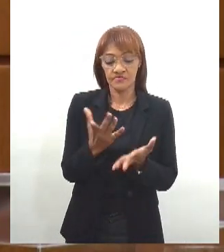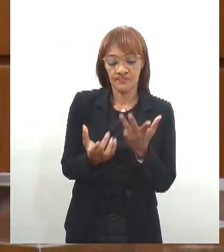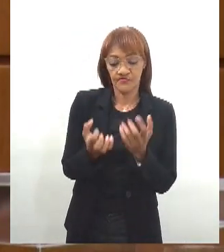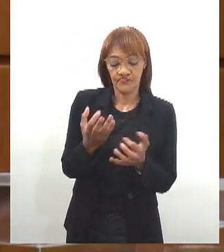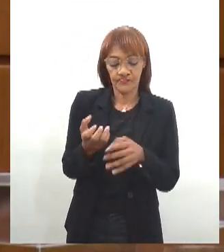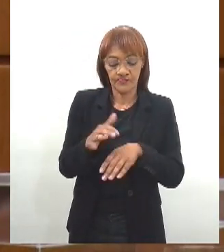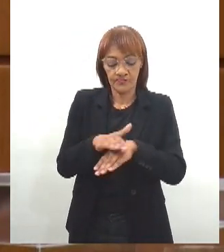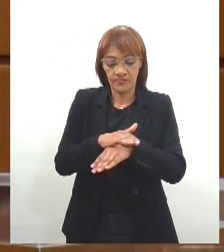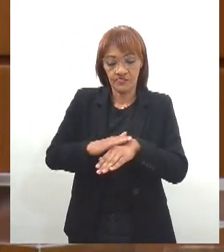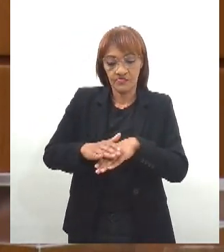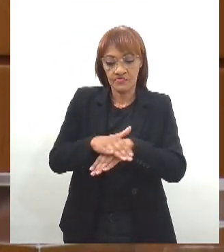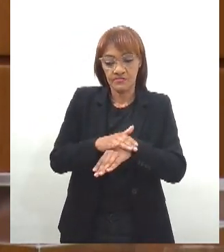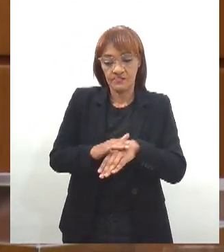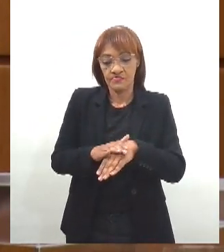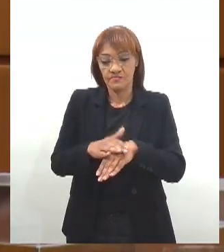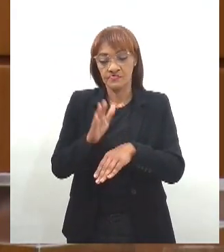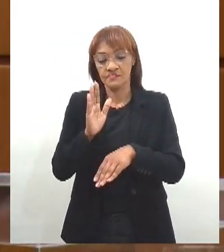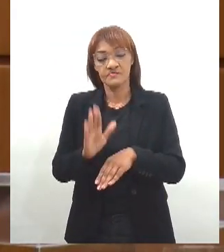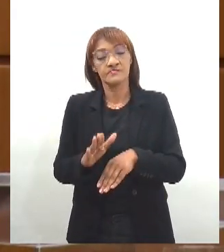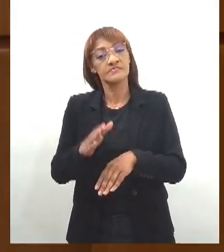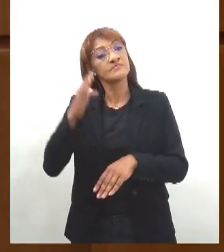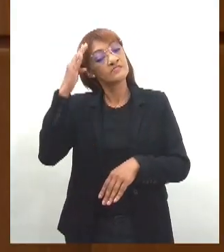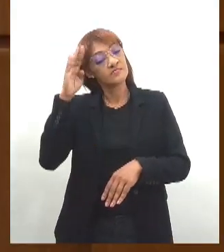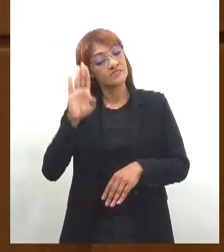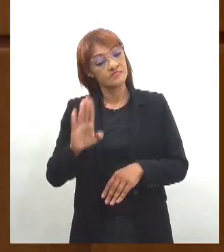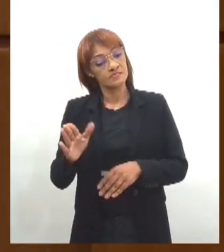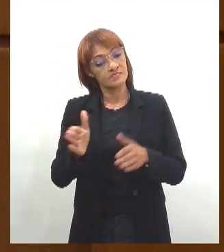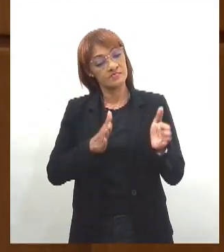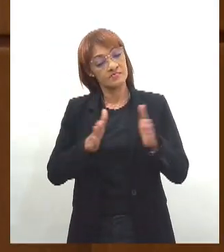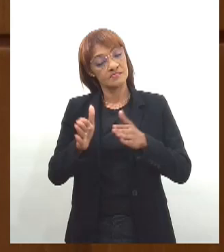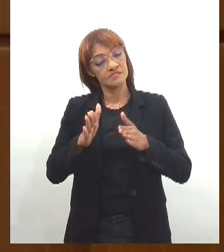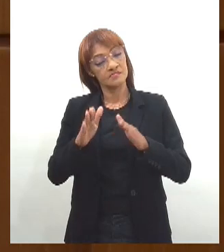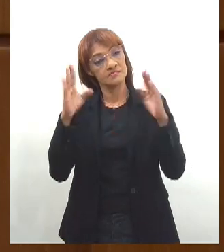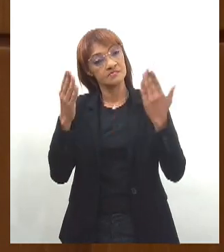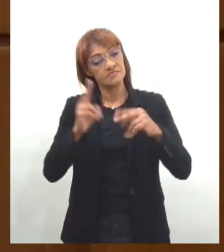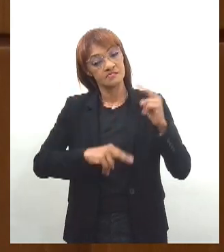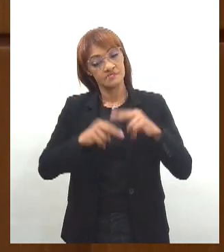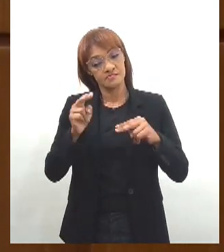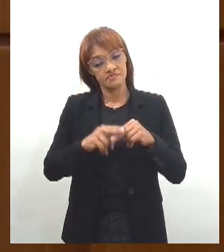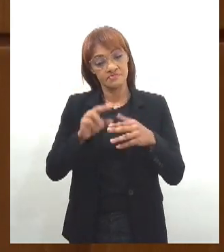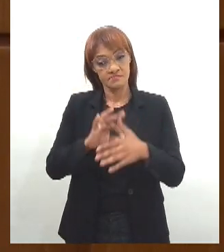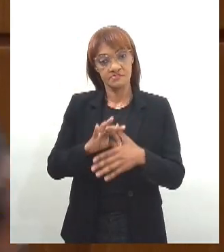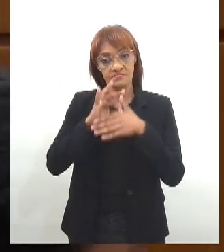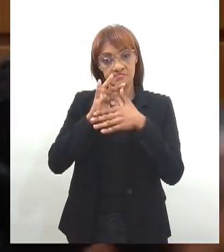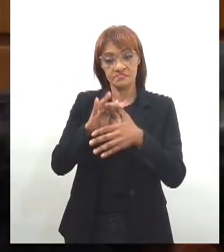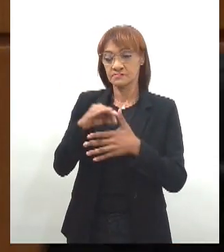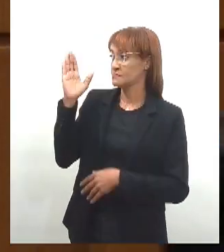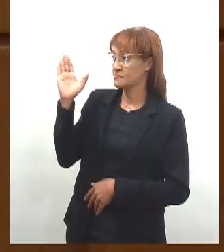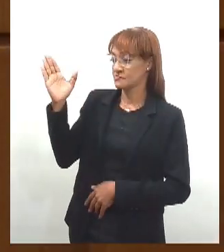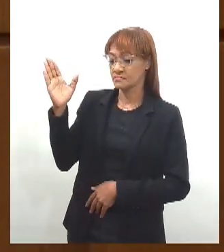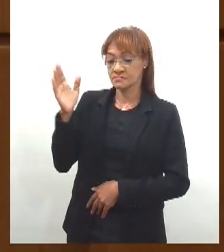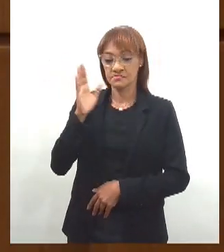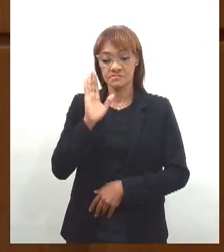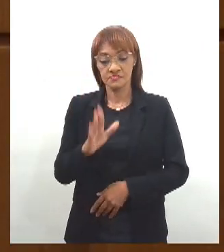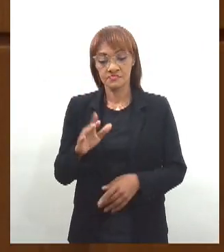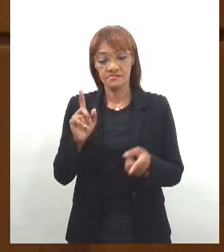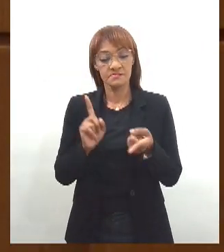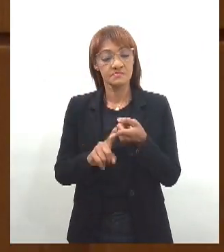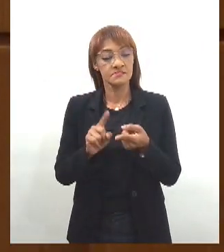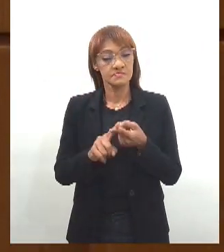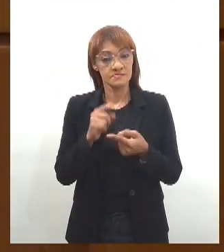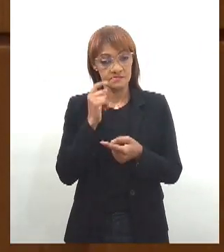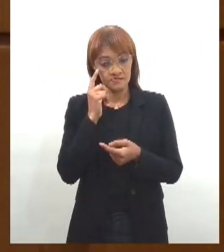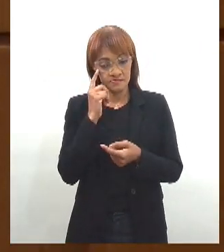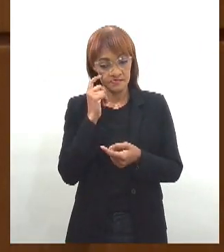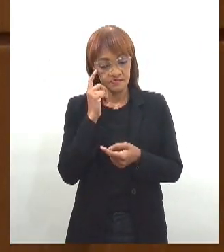acidentes, principalmente no período junino. O líder do governo na Alese, deputado Cristiano Cavalcante,